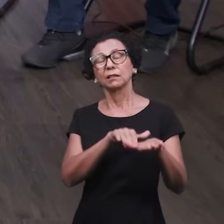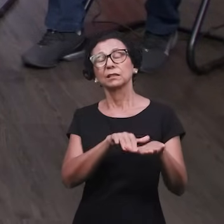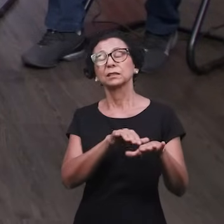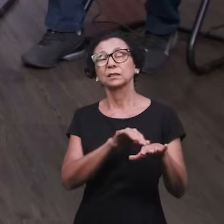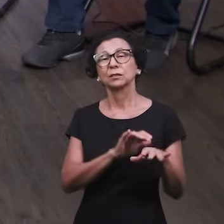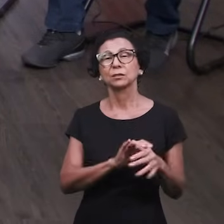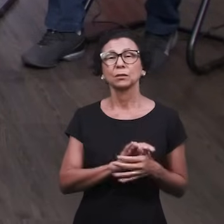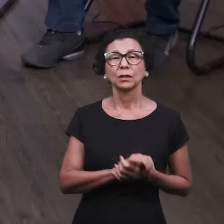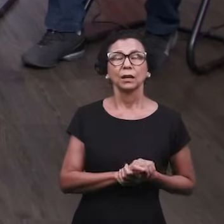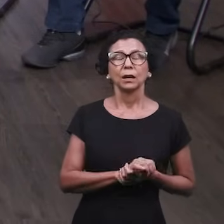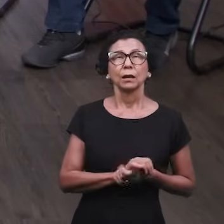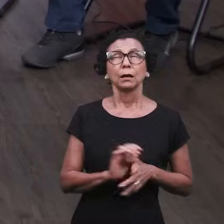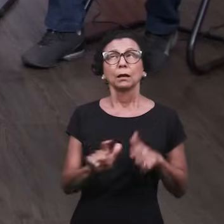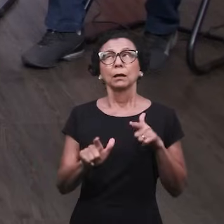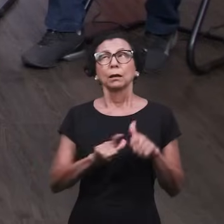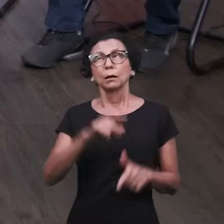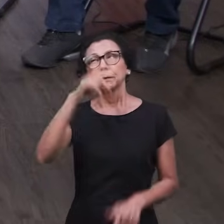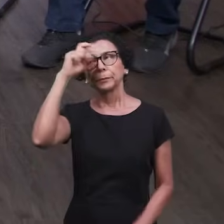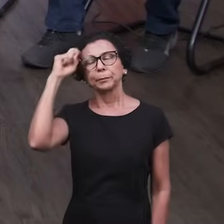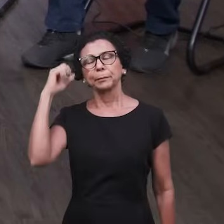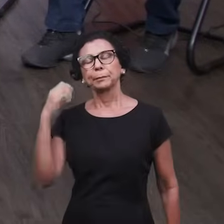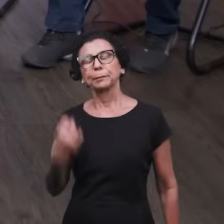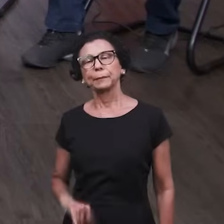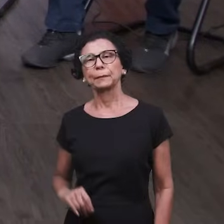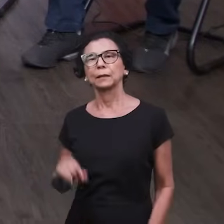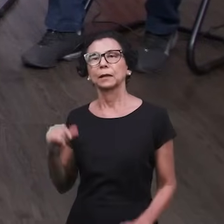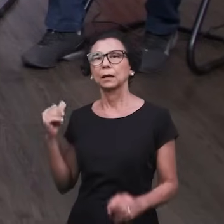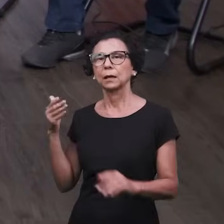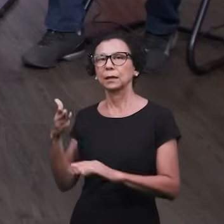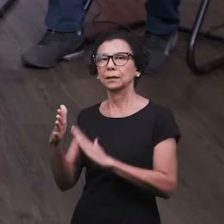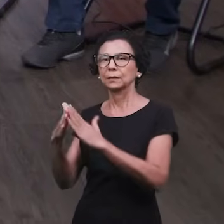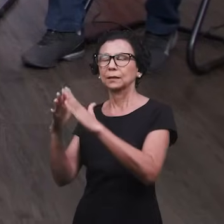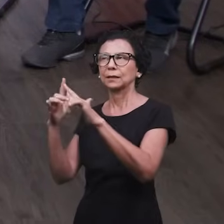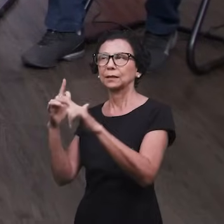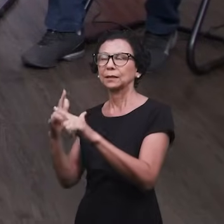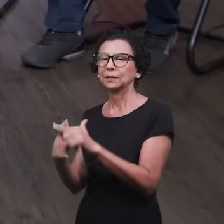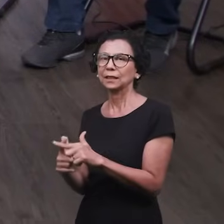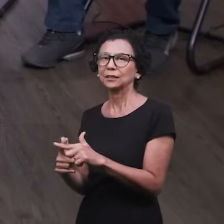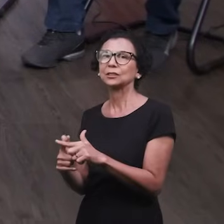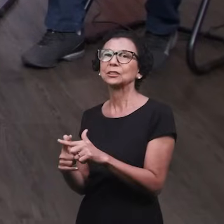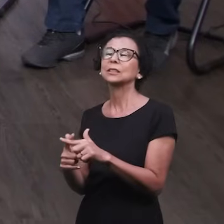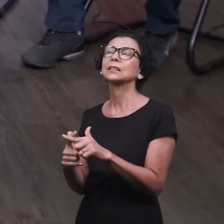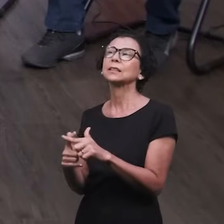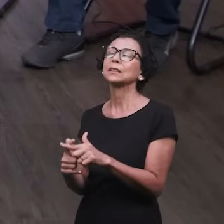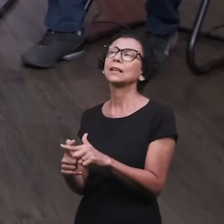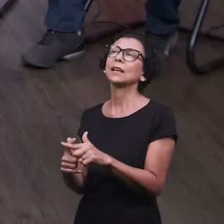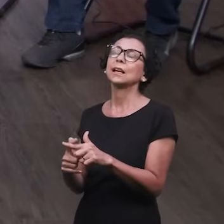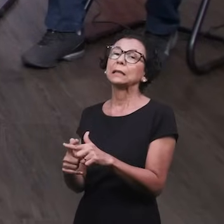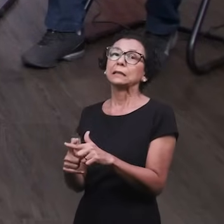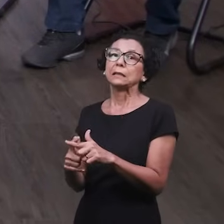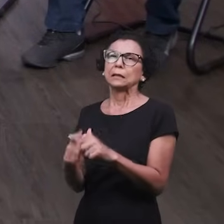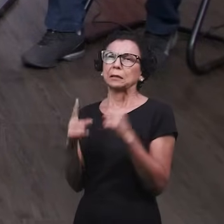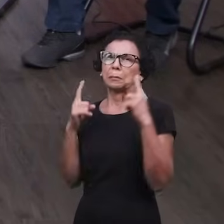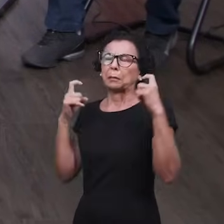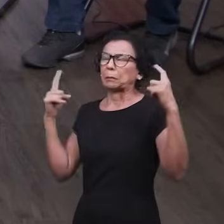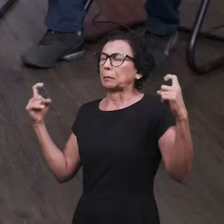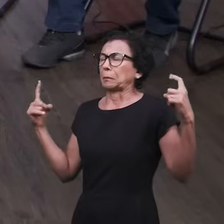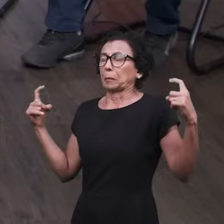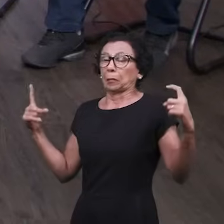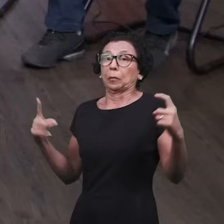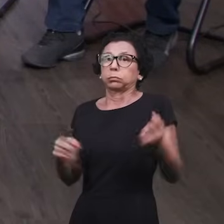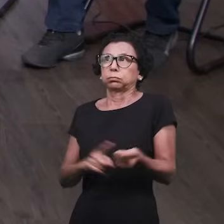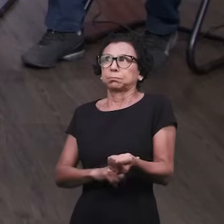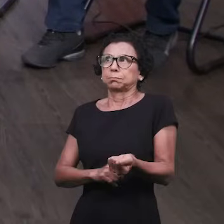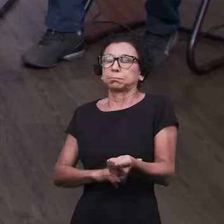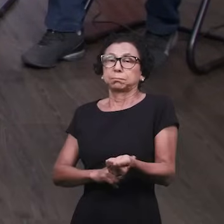ele chega na igreja, se estiver cantando um louvor, isso vai trazer um estresse maior, né? Agora, quando tem um louvor instrumental,